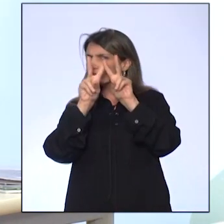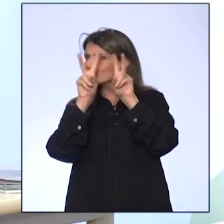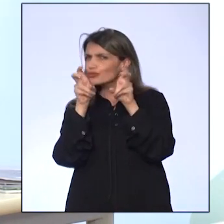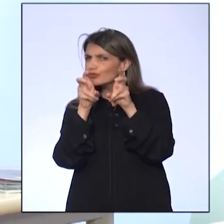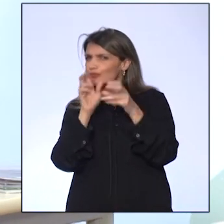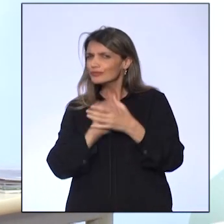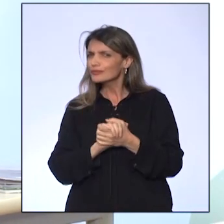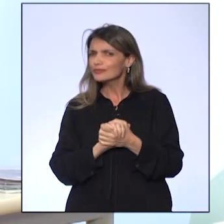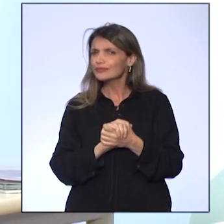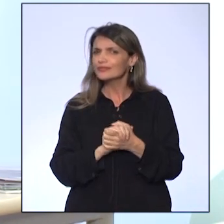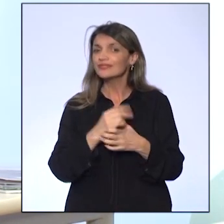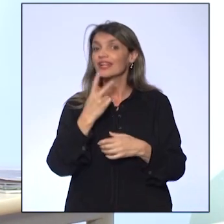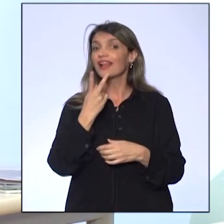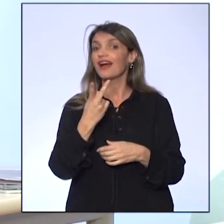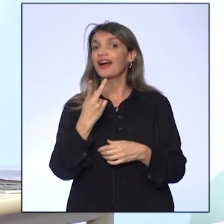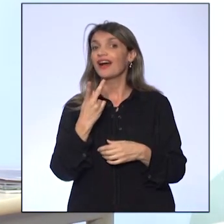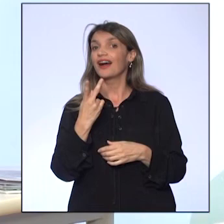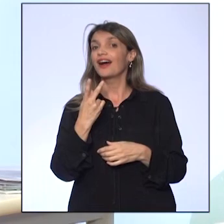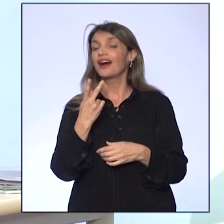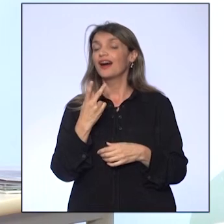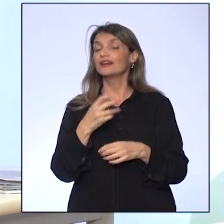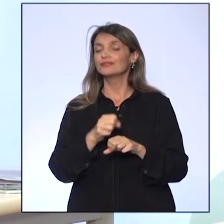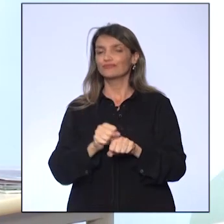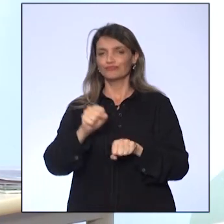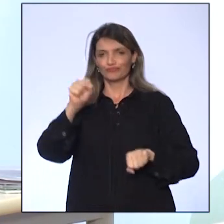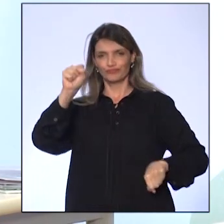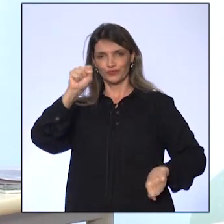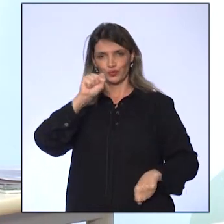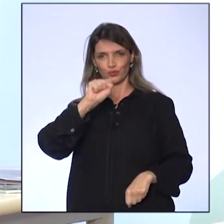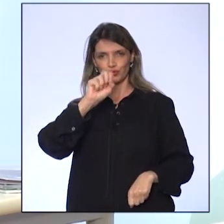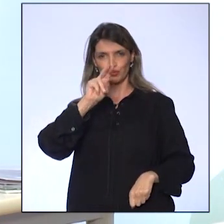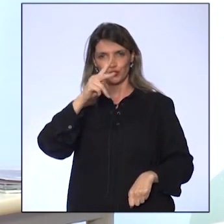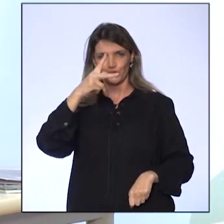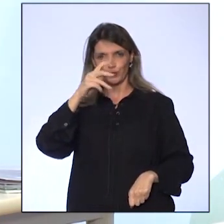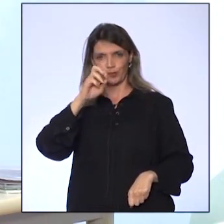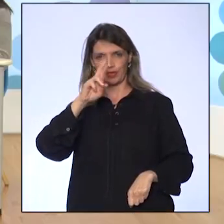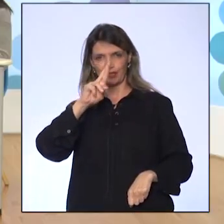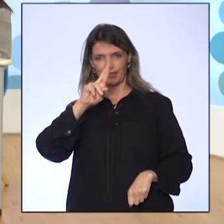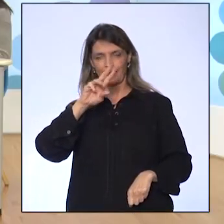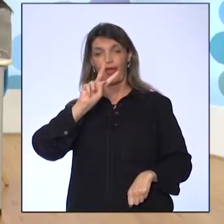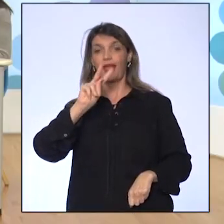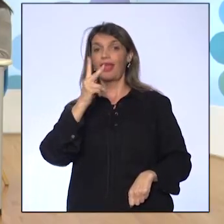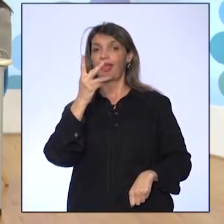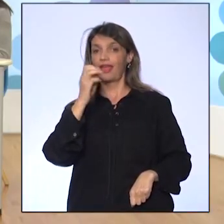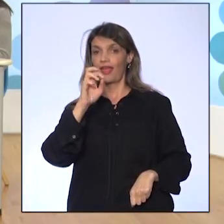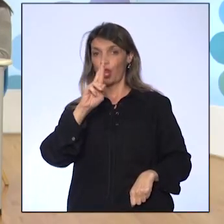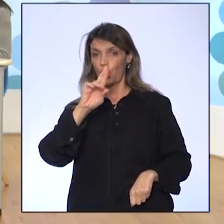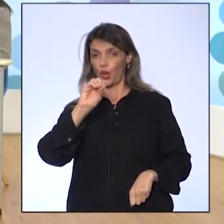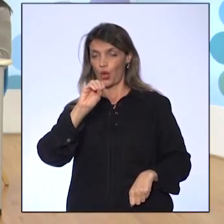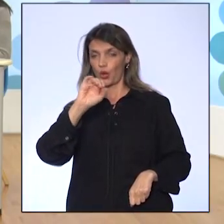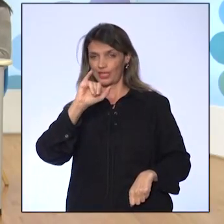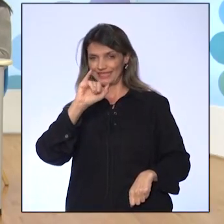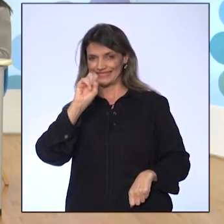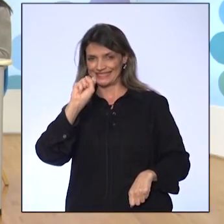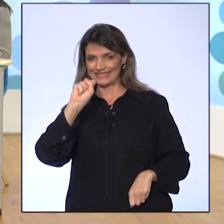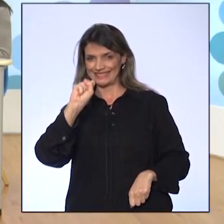Nós vamos falar sobre super-heróis. Eu vou aqui na lousa e eu vou pontuar algumas